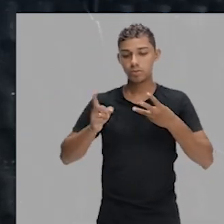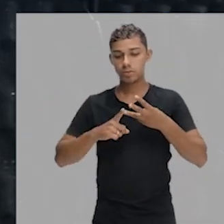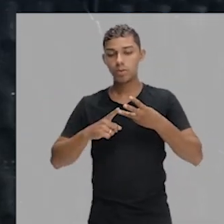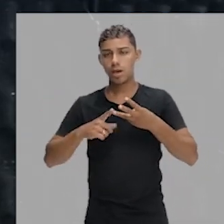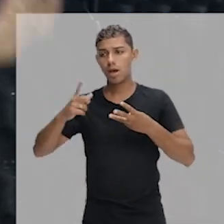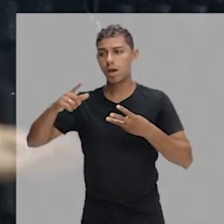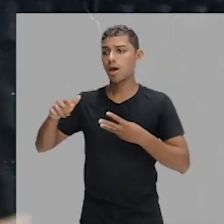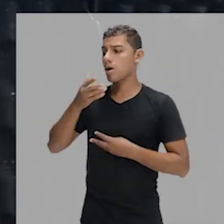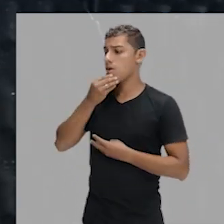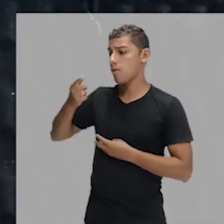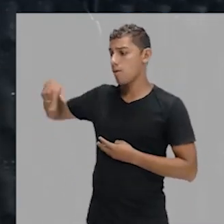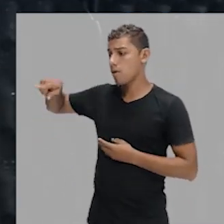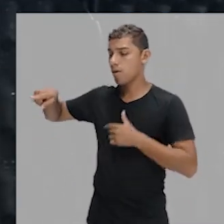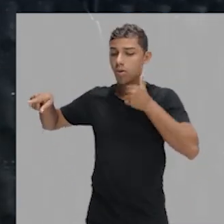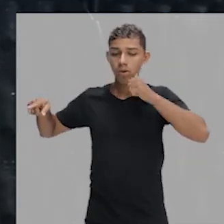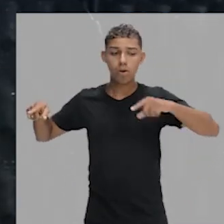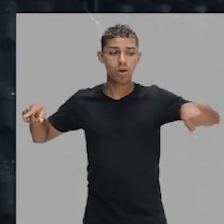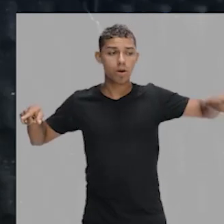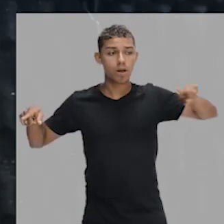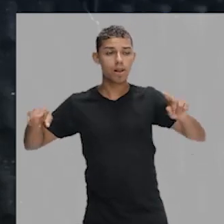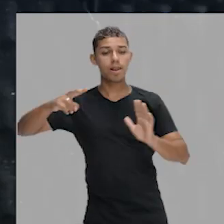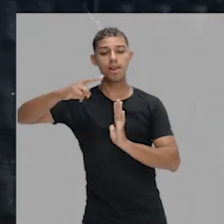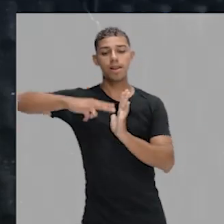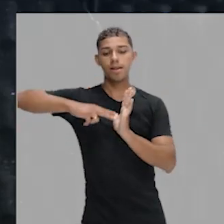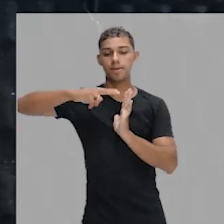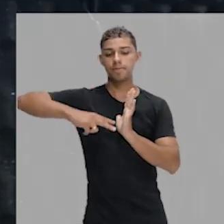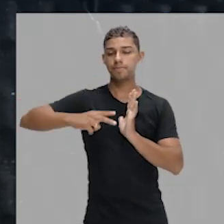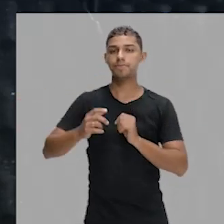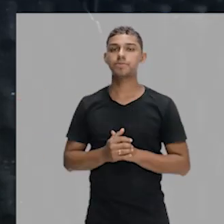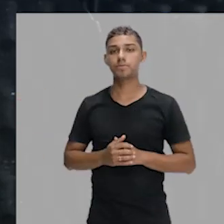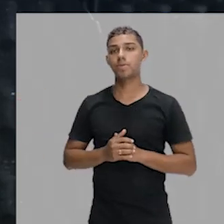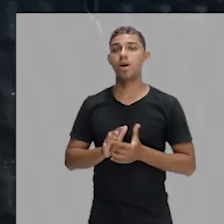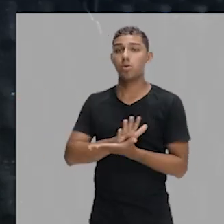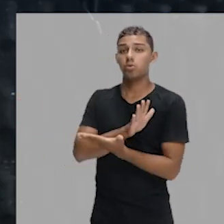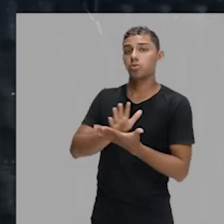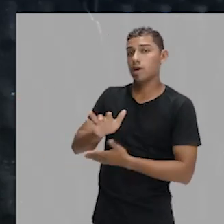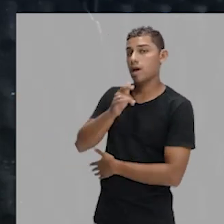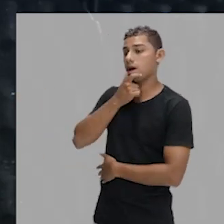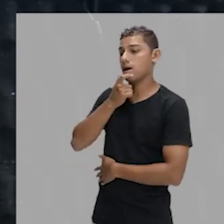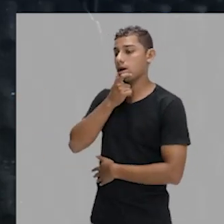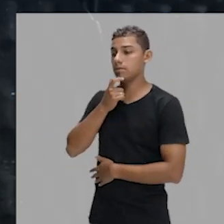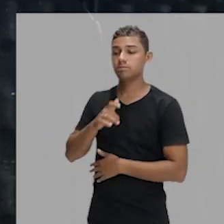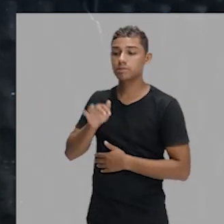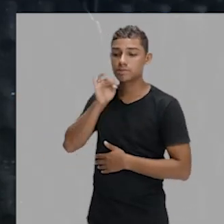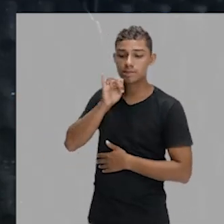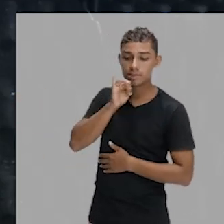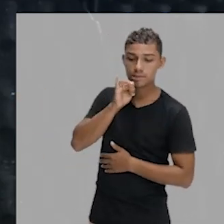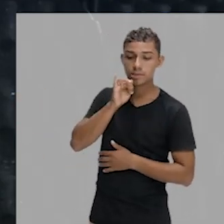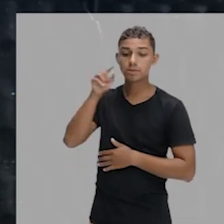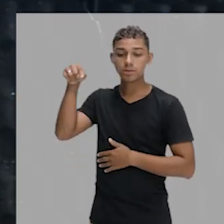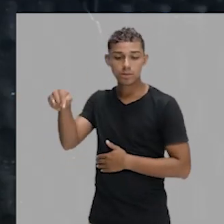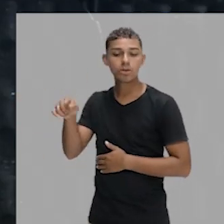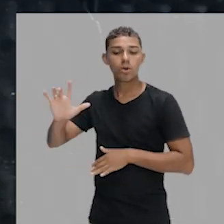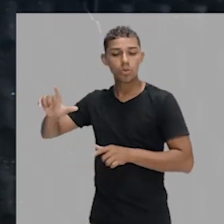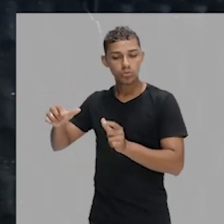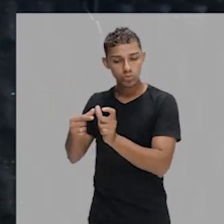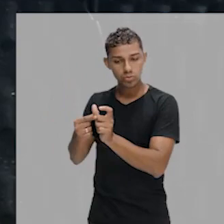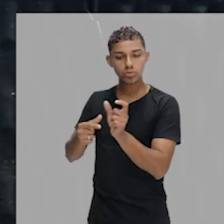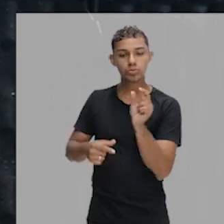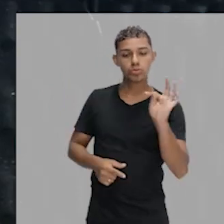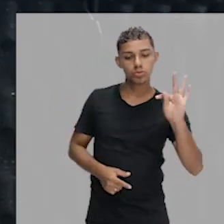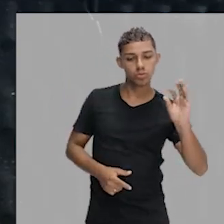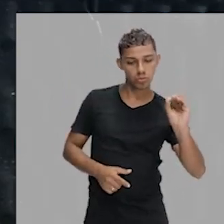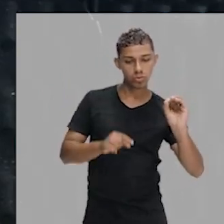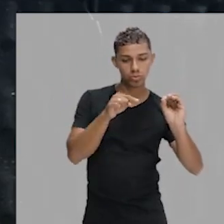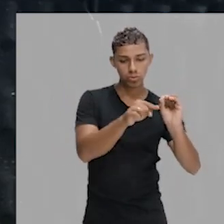read, eles ou elas leem. Então, nesses exemplos, eu tenho a conjugação do verbo. Tirei o to e repeti o verbo na sua forma